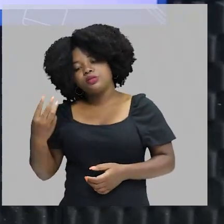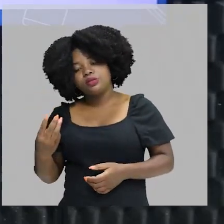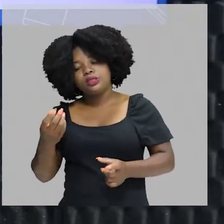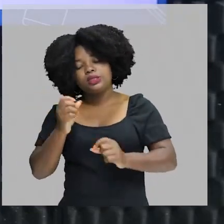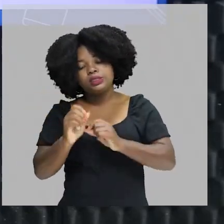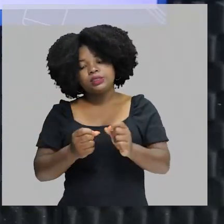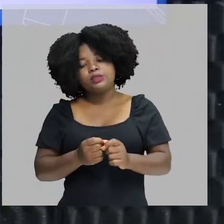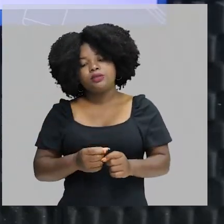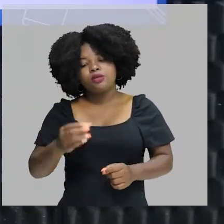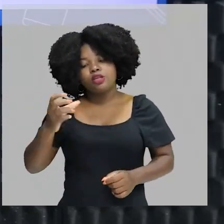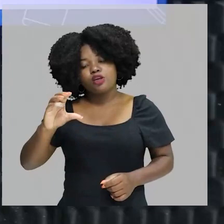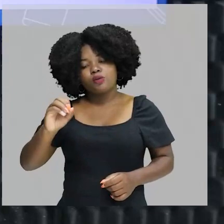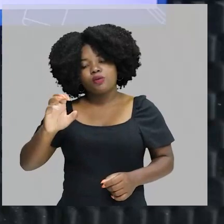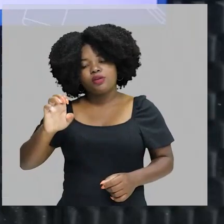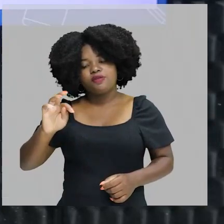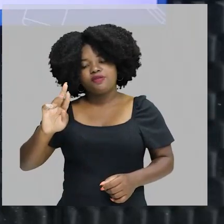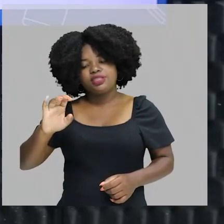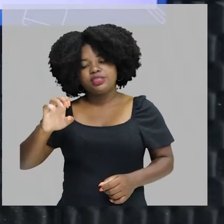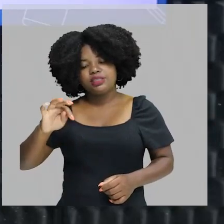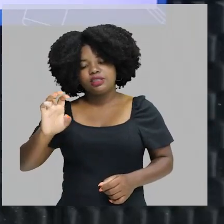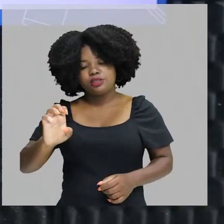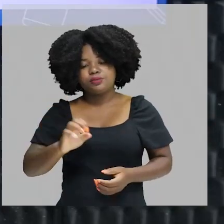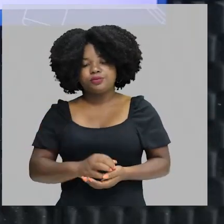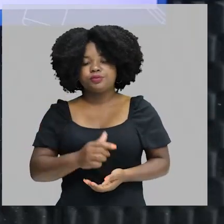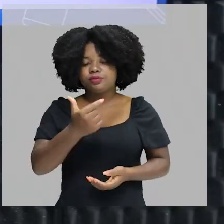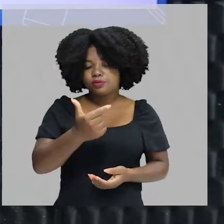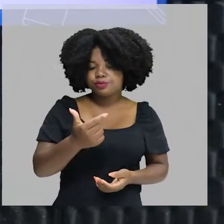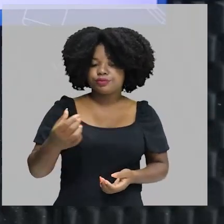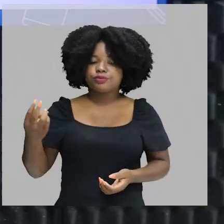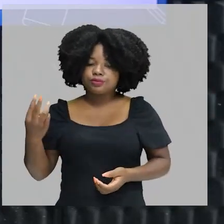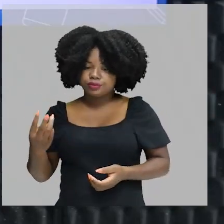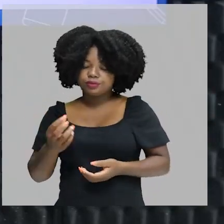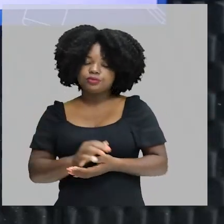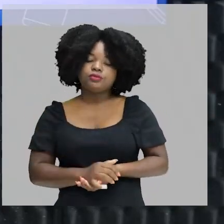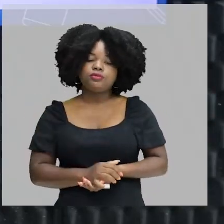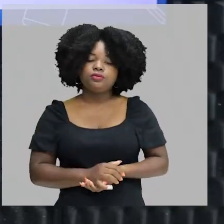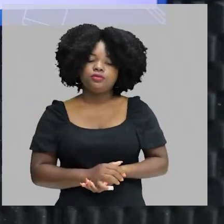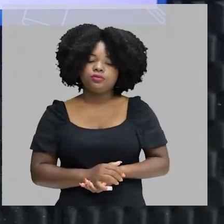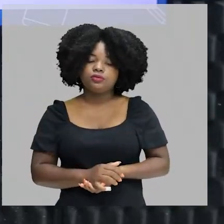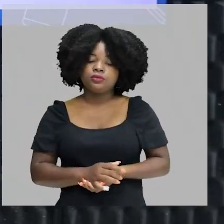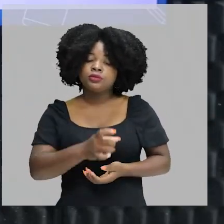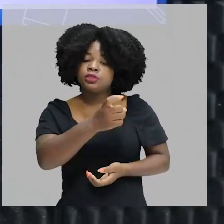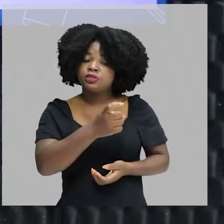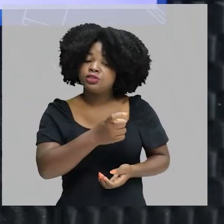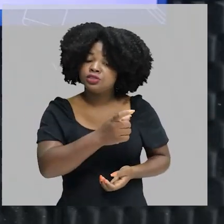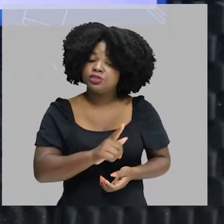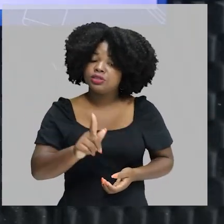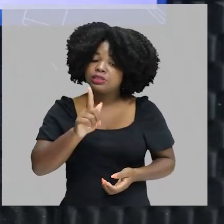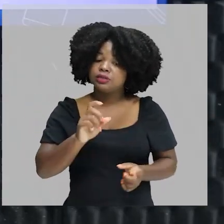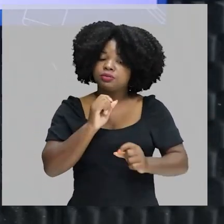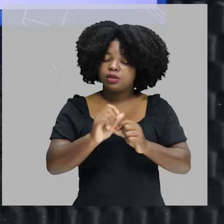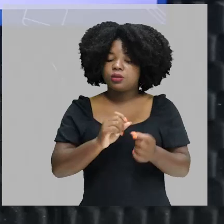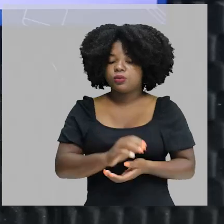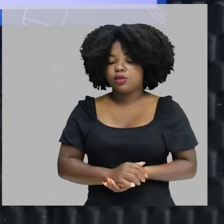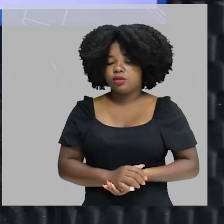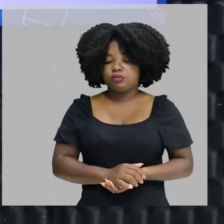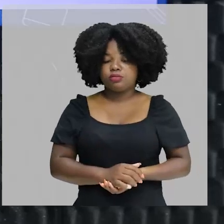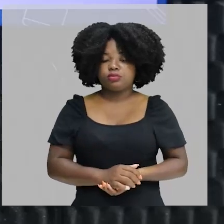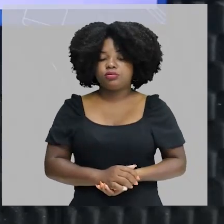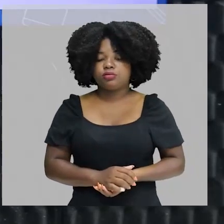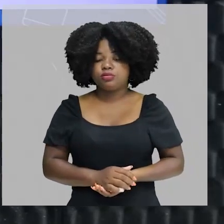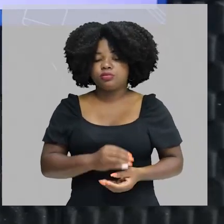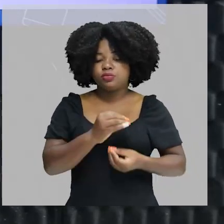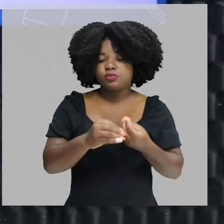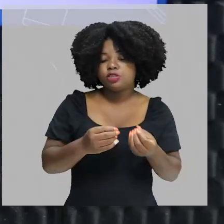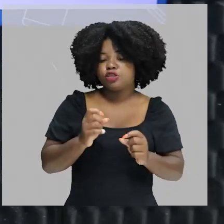são os coeficientes, 2 e o 3. X gramas do sulfeto vai reagir